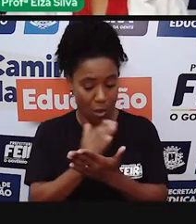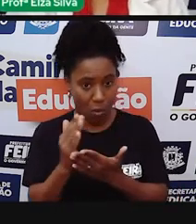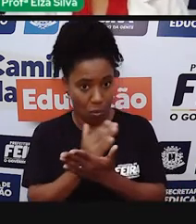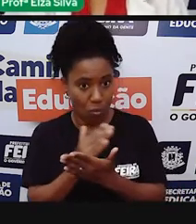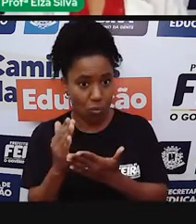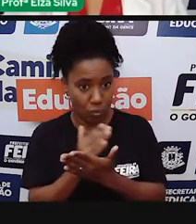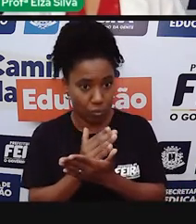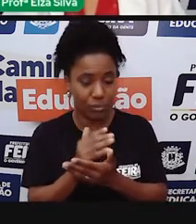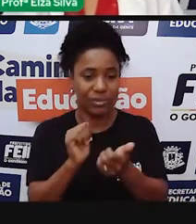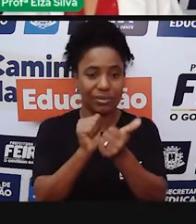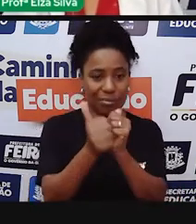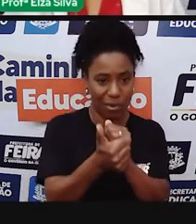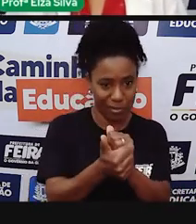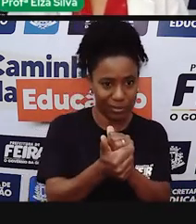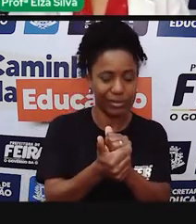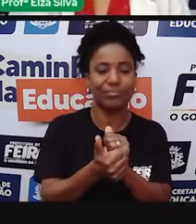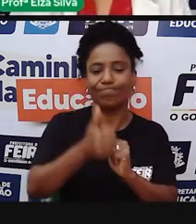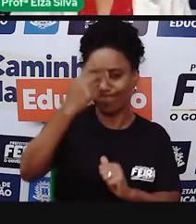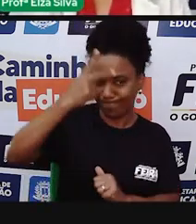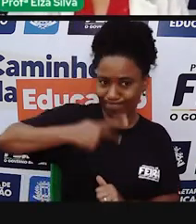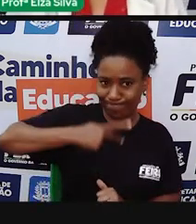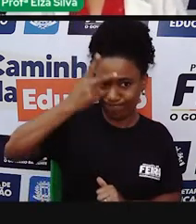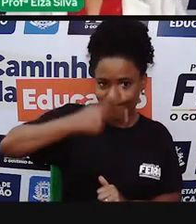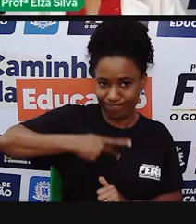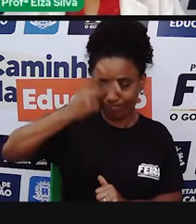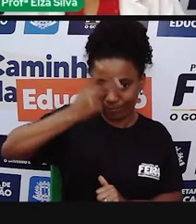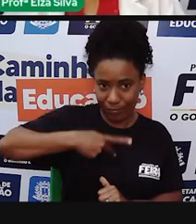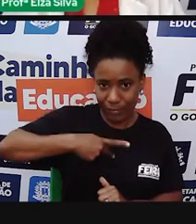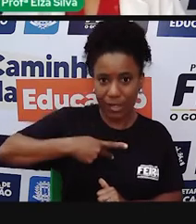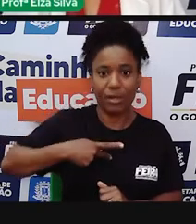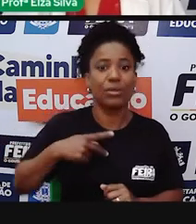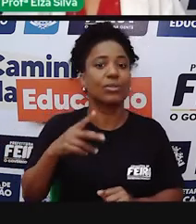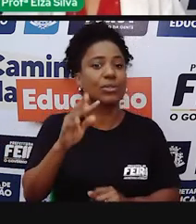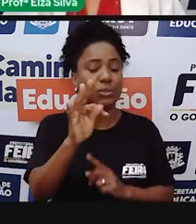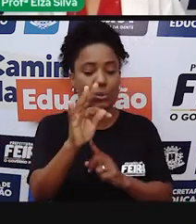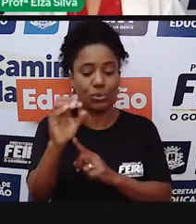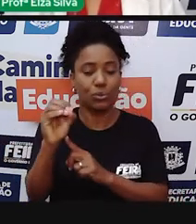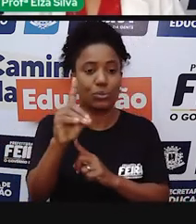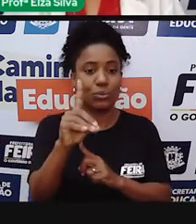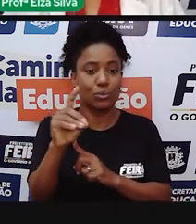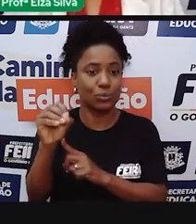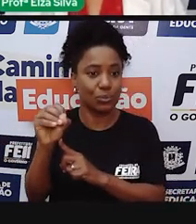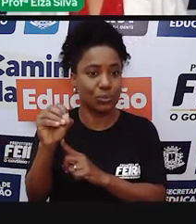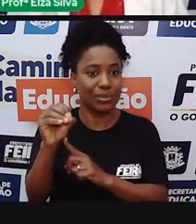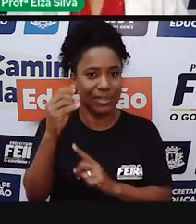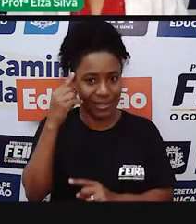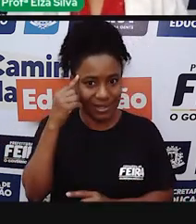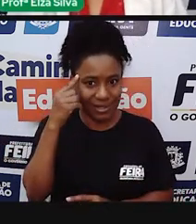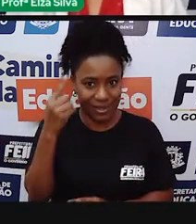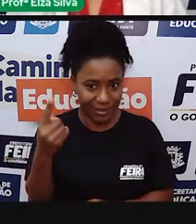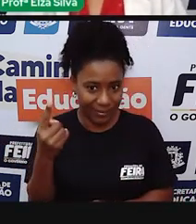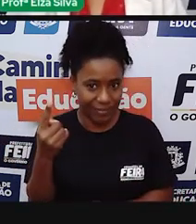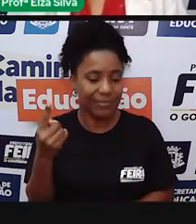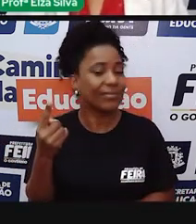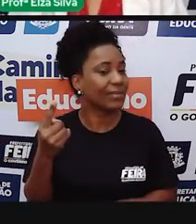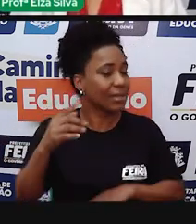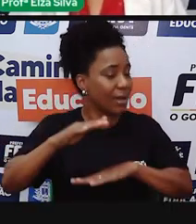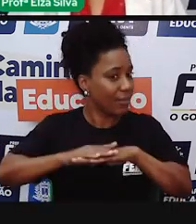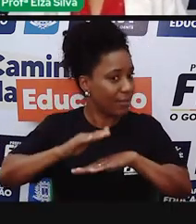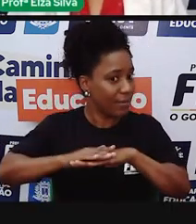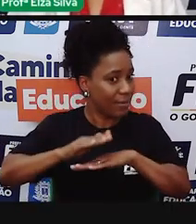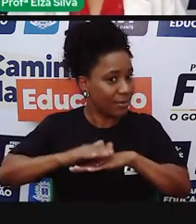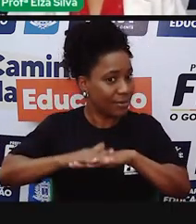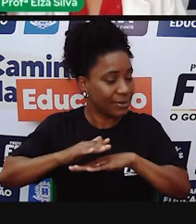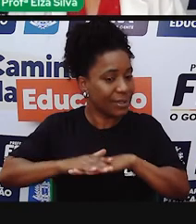do. Lembrando que o verbo to do é mais apropriado que nós o utilizemos para falarmos sobre esportes que